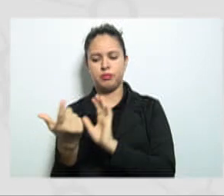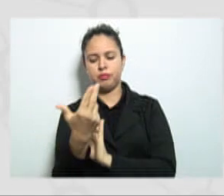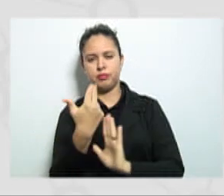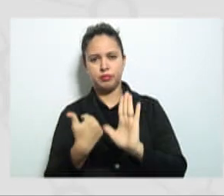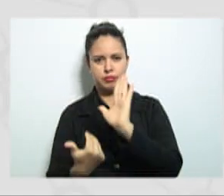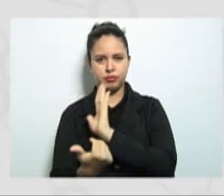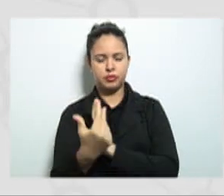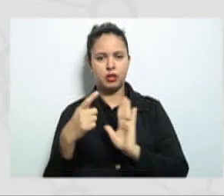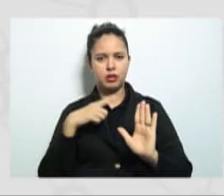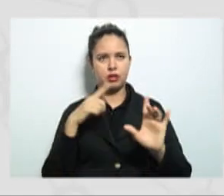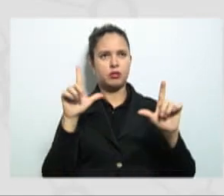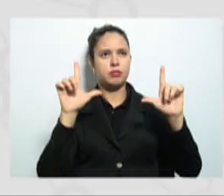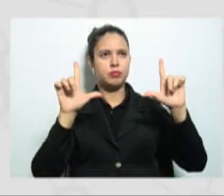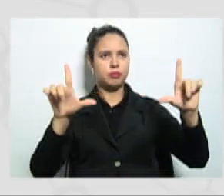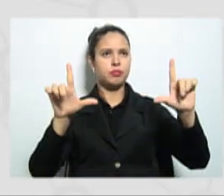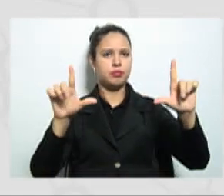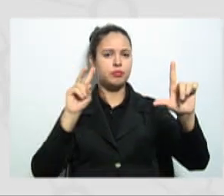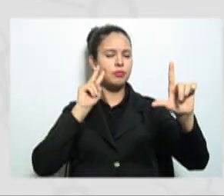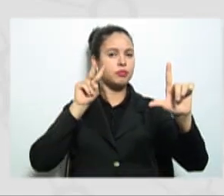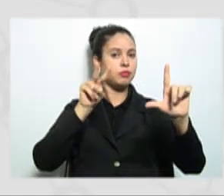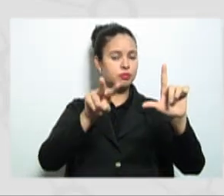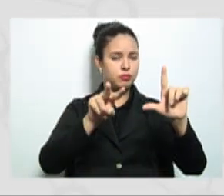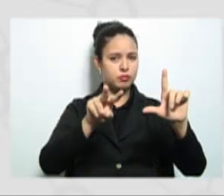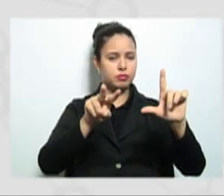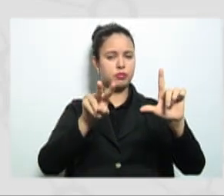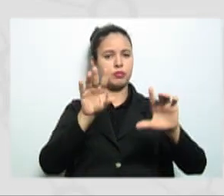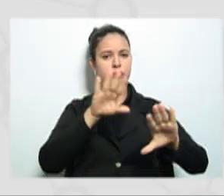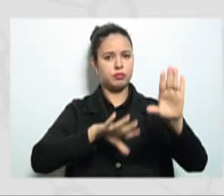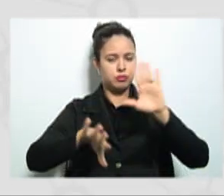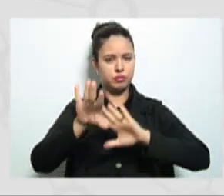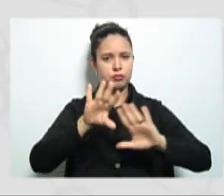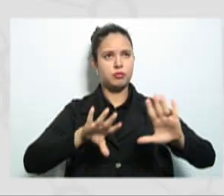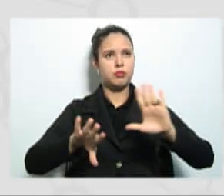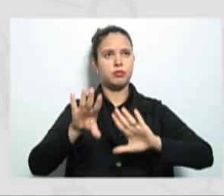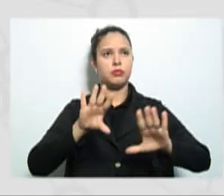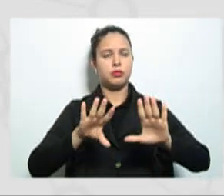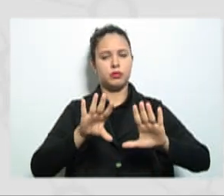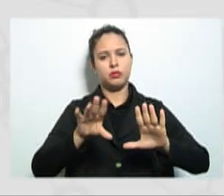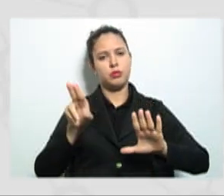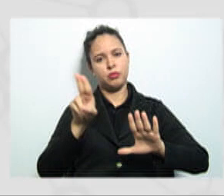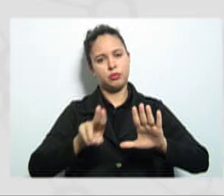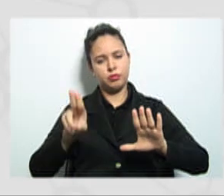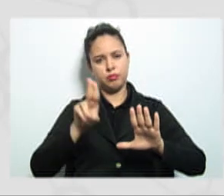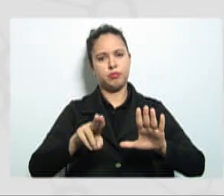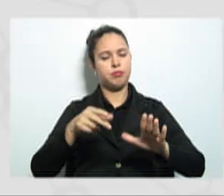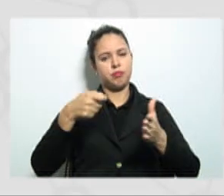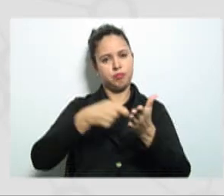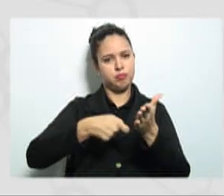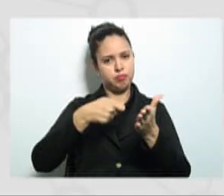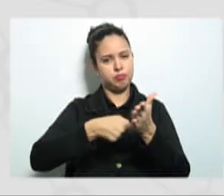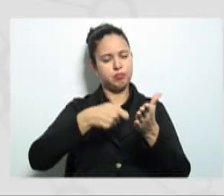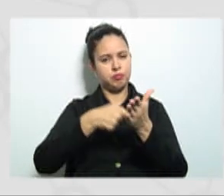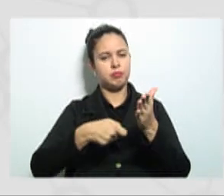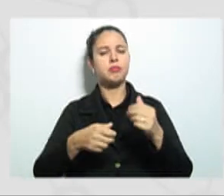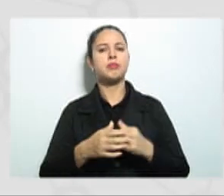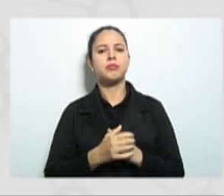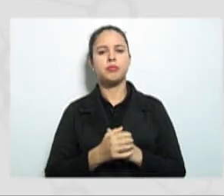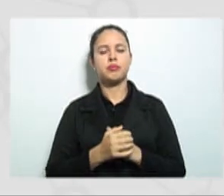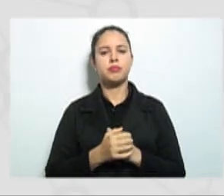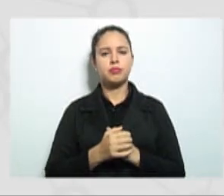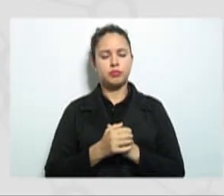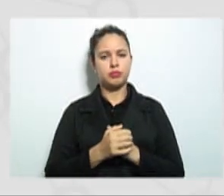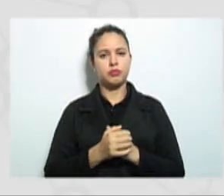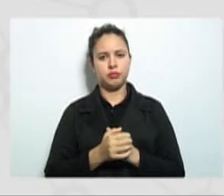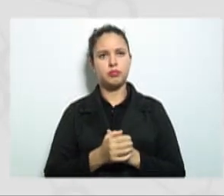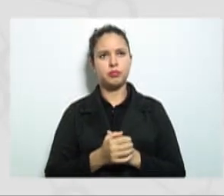escrito: atenção, solda, uso obrigatório. No local em que as palavras estão escritas, então